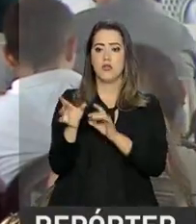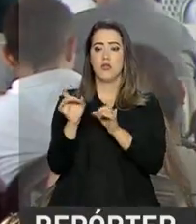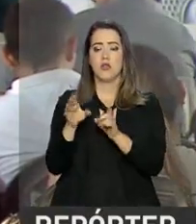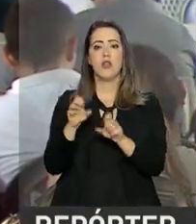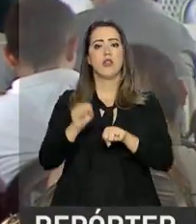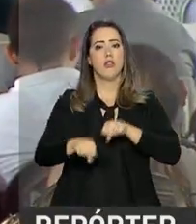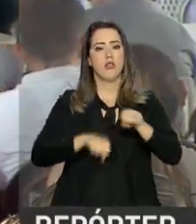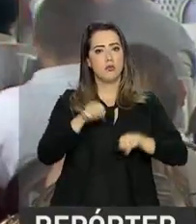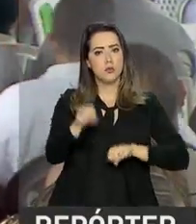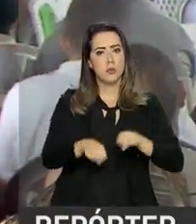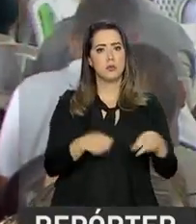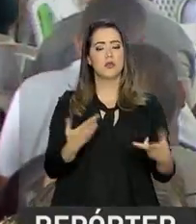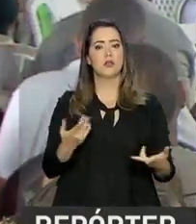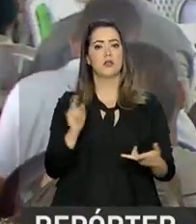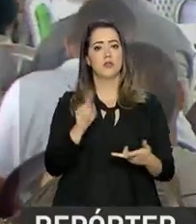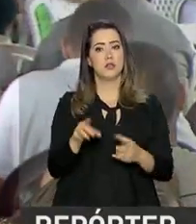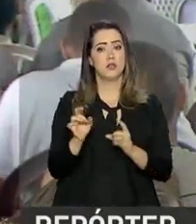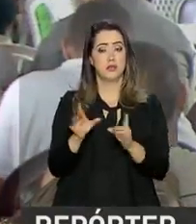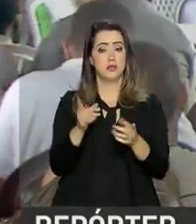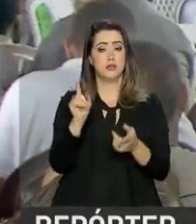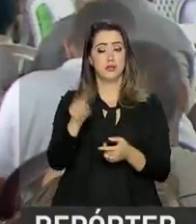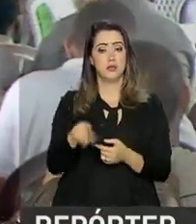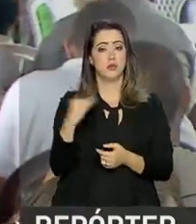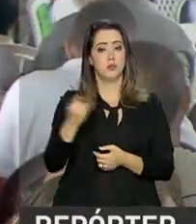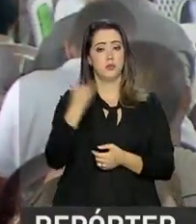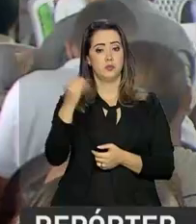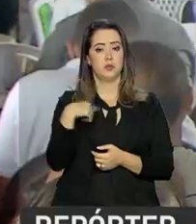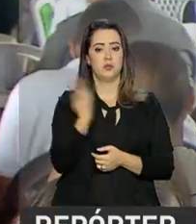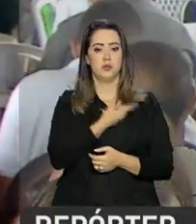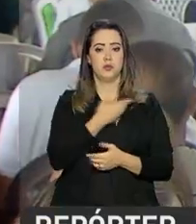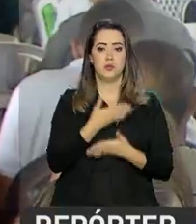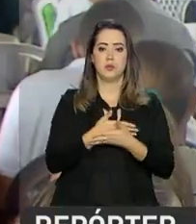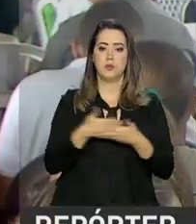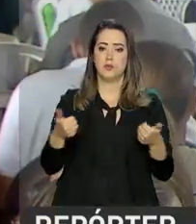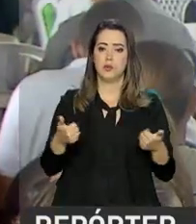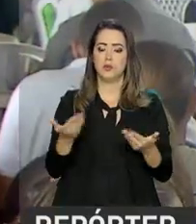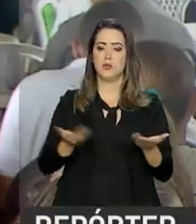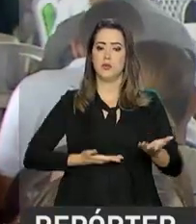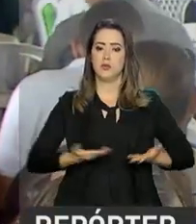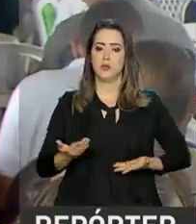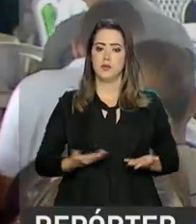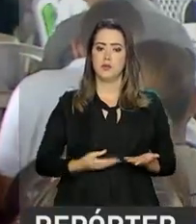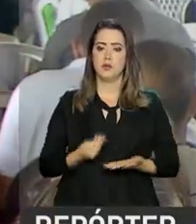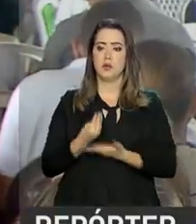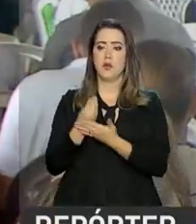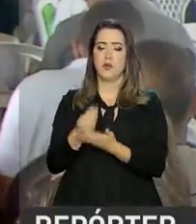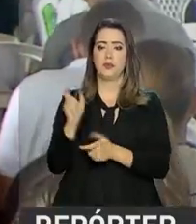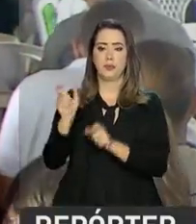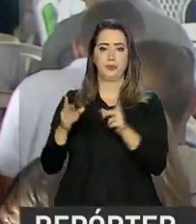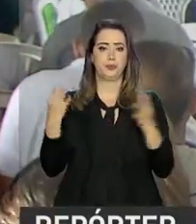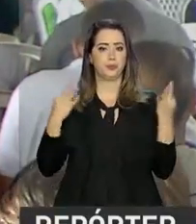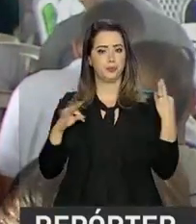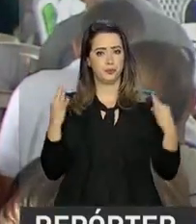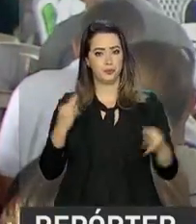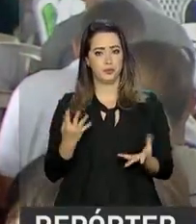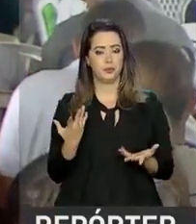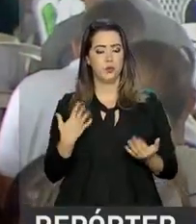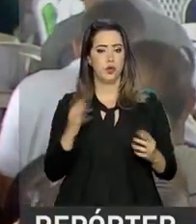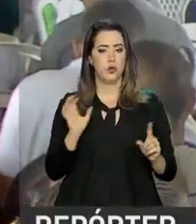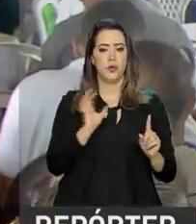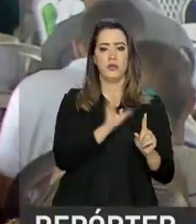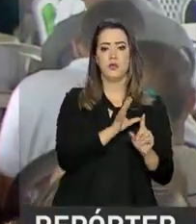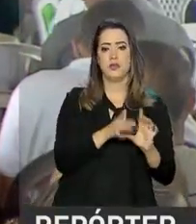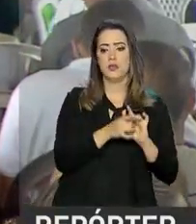isso que está sendo concessionado. É muito importante para nós porque aumenta a qualidade de serviço prestado ao visitante, né, e não interfere